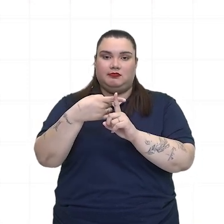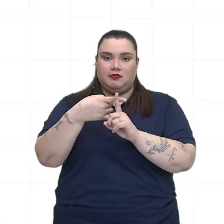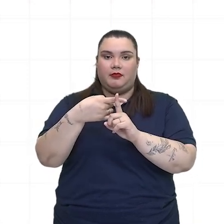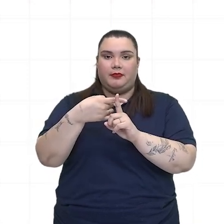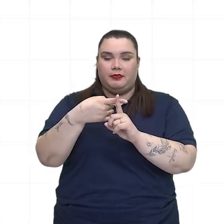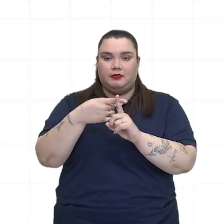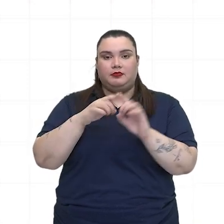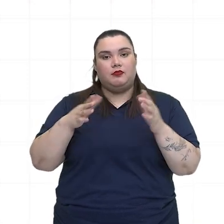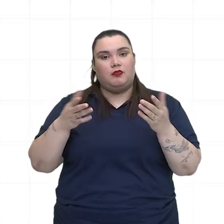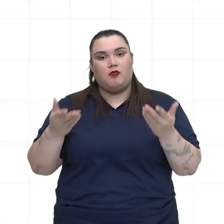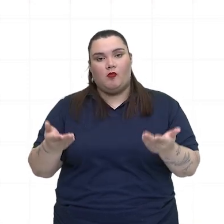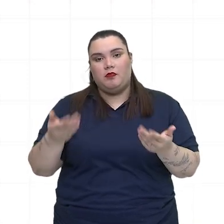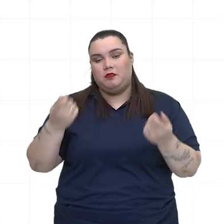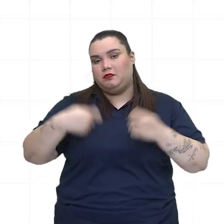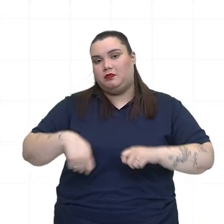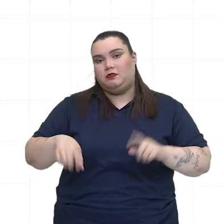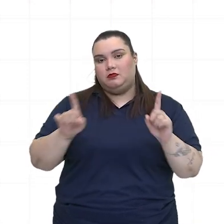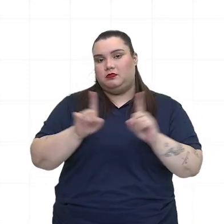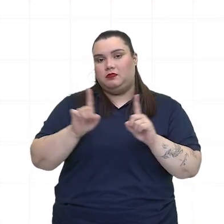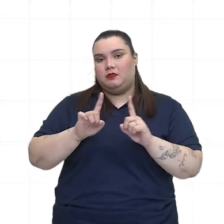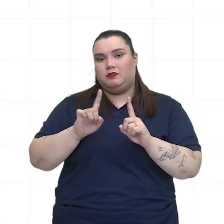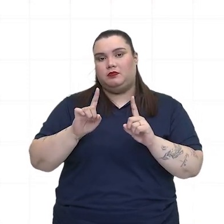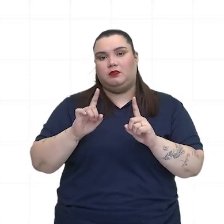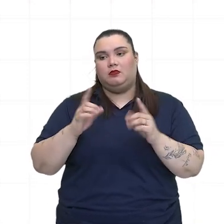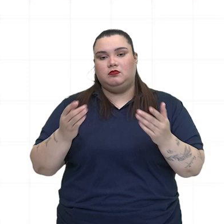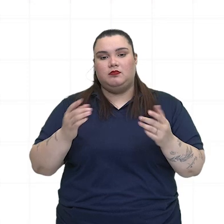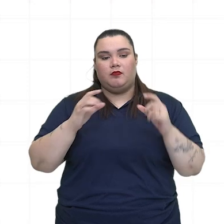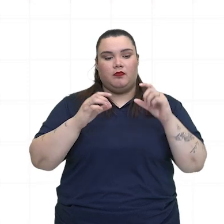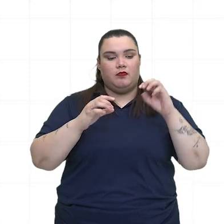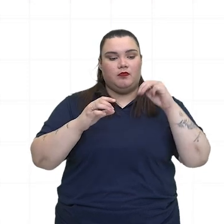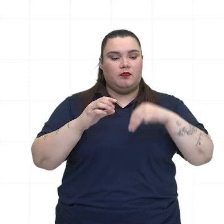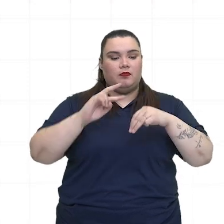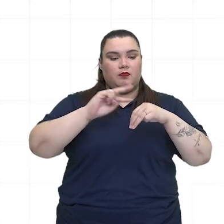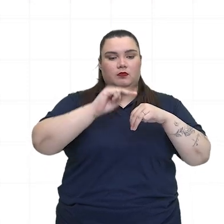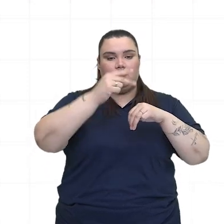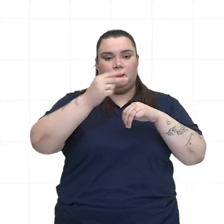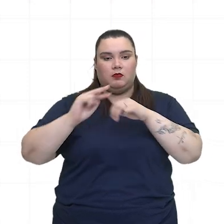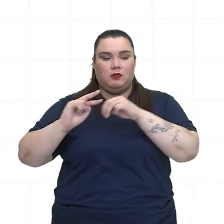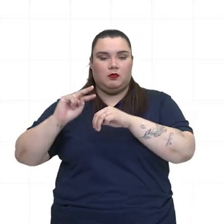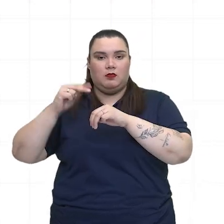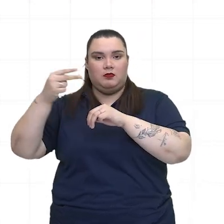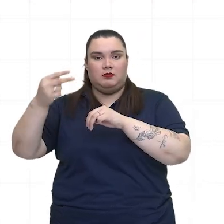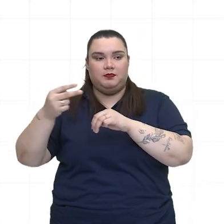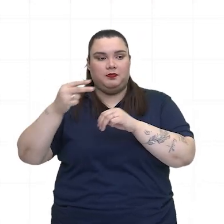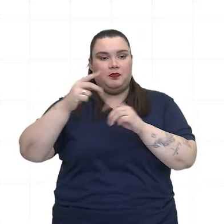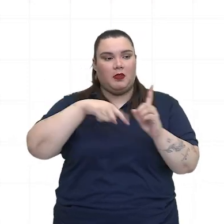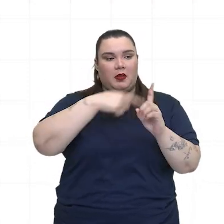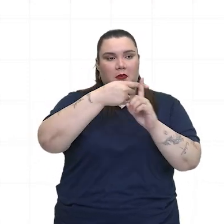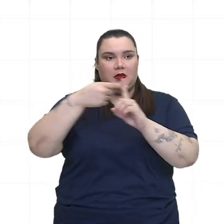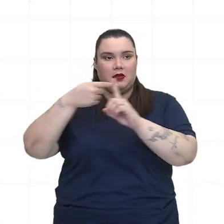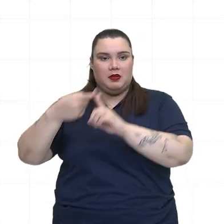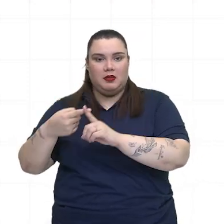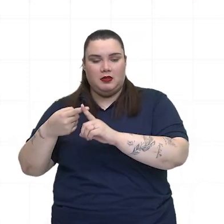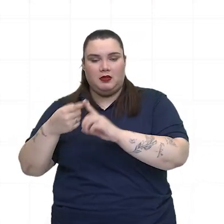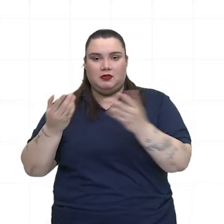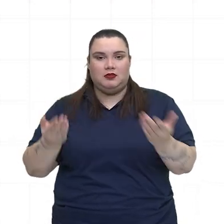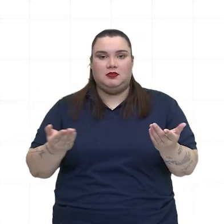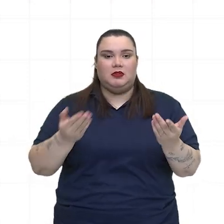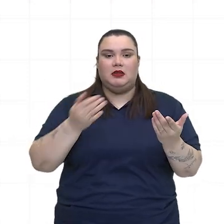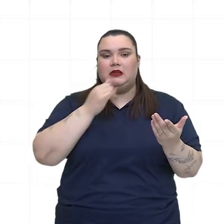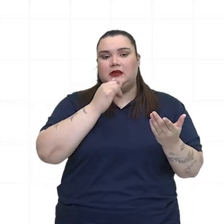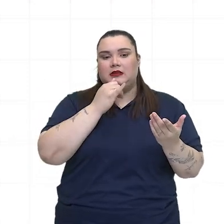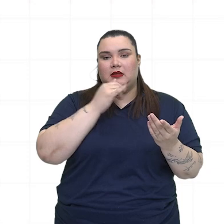adicionando. Então não tem necessidade de somar os expoentes. Pô, se eu tenho um abacaxi mais outro abacaxi, eu tenho 2 abacaxi. Eu não vou